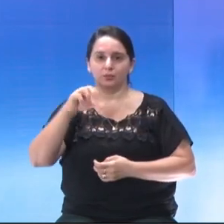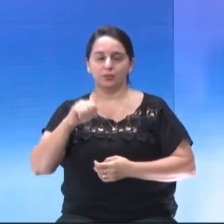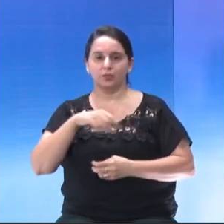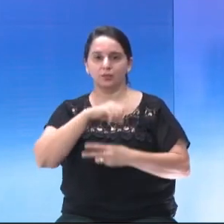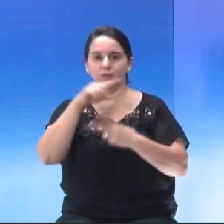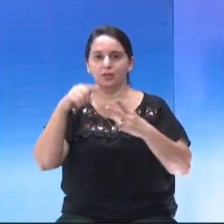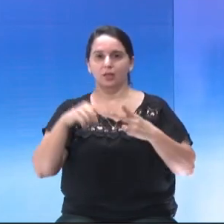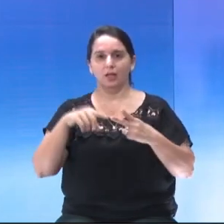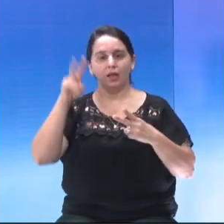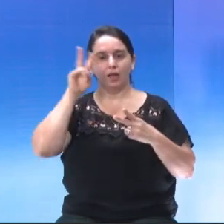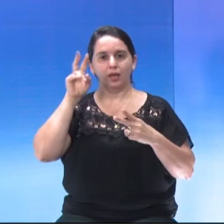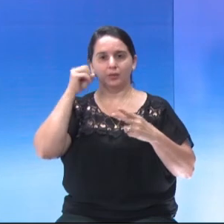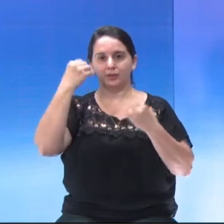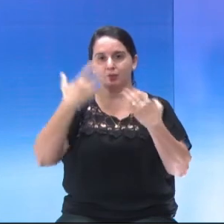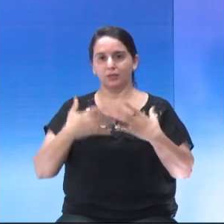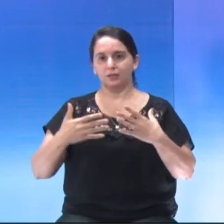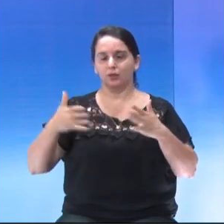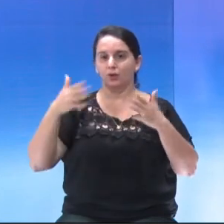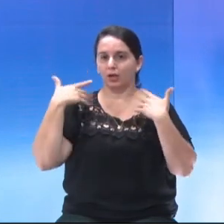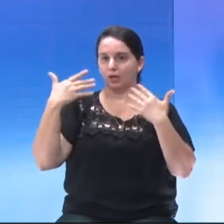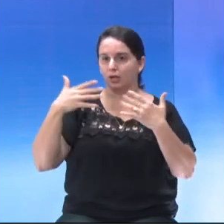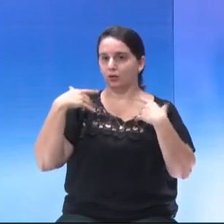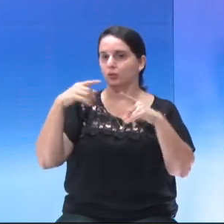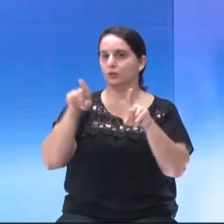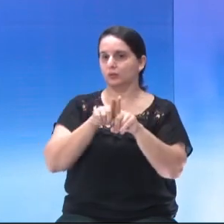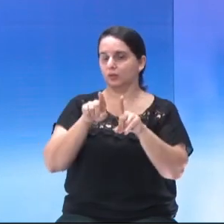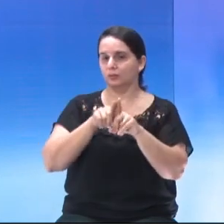exotérmicas, relembra o conceito de calor e